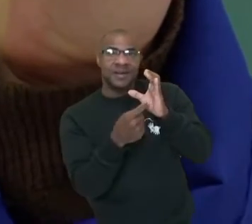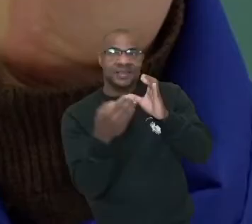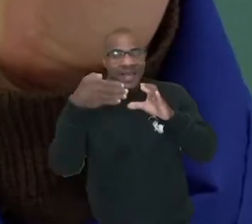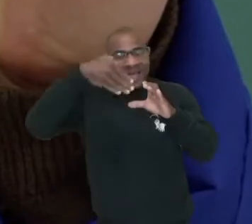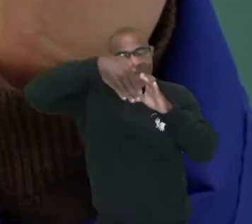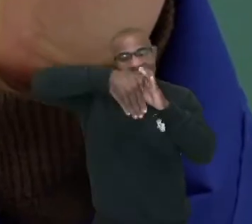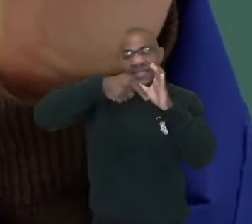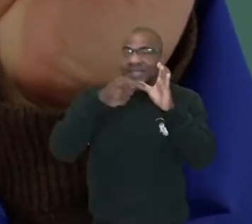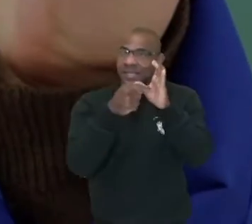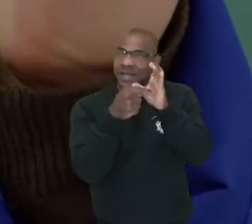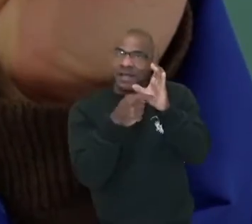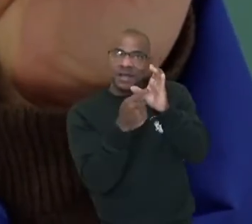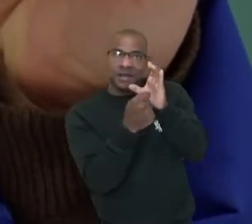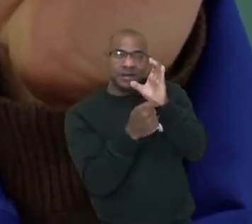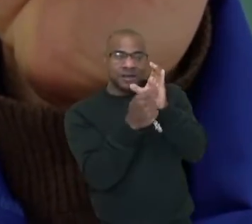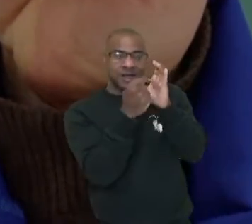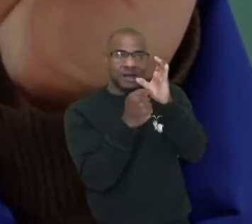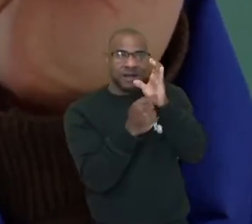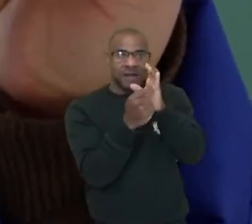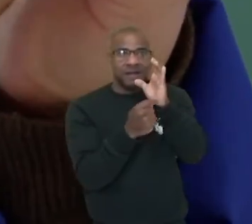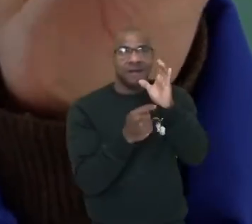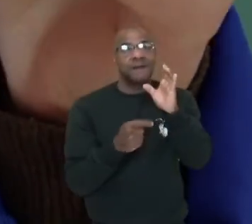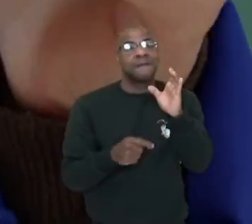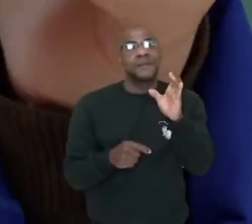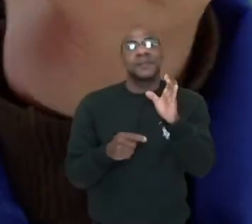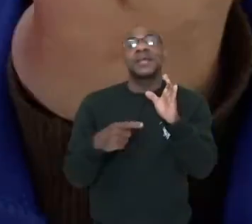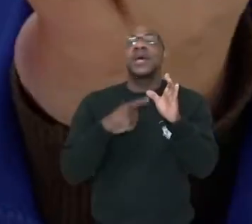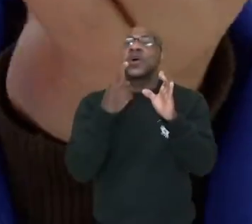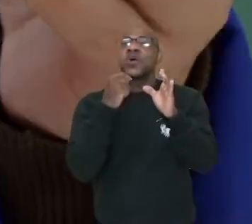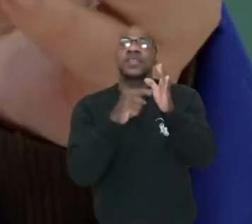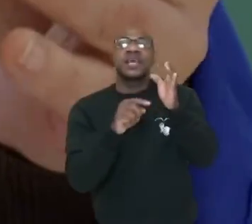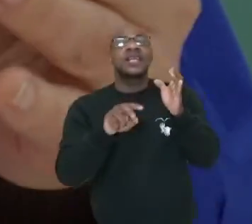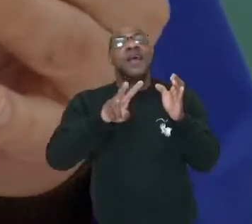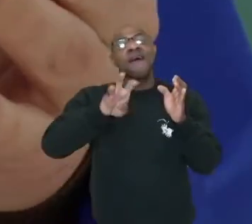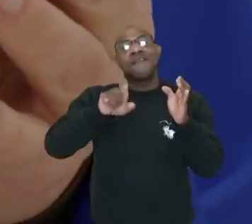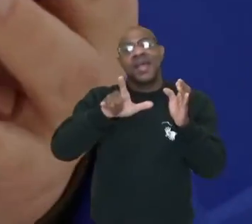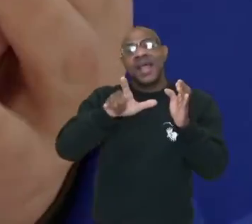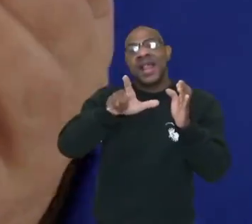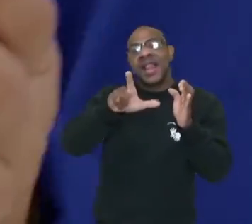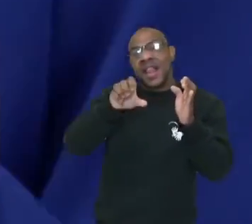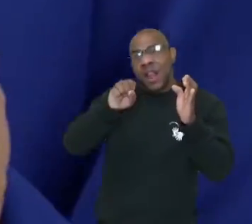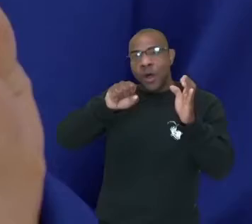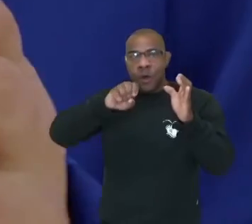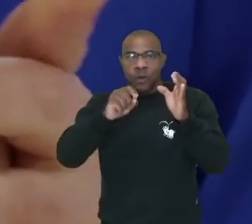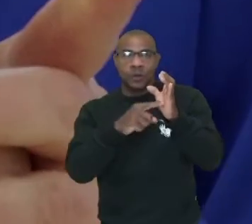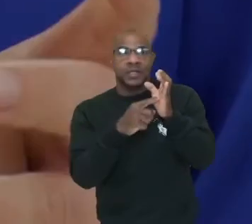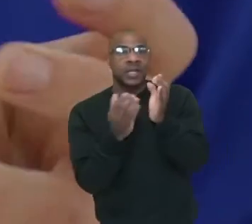venoso, o azul, o sangue venoso, ok? Então nós temos um par